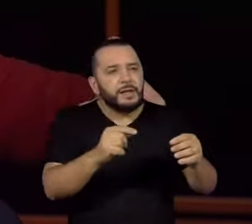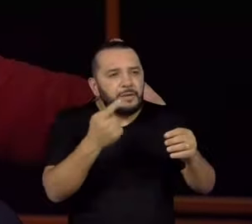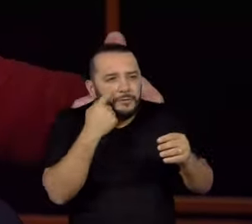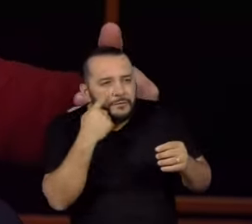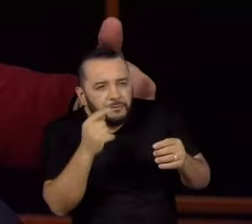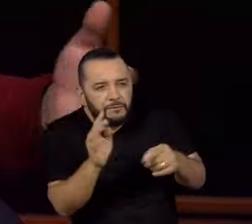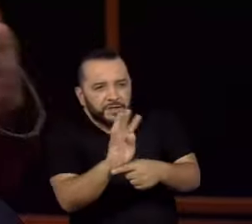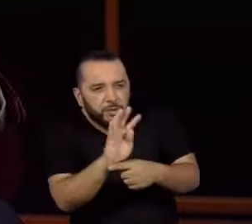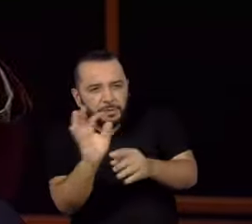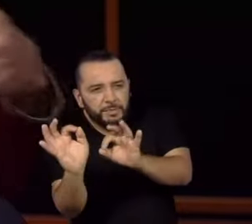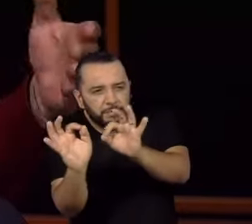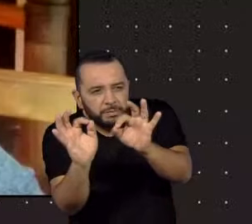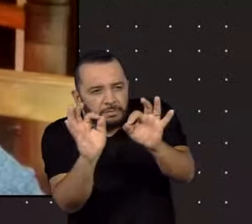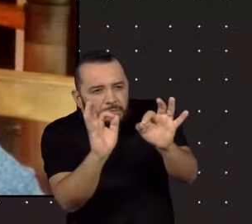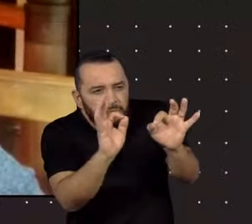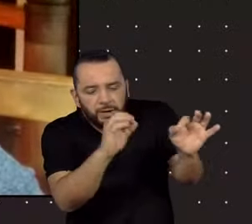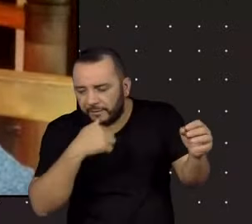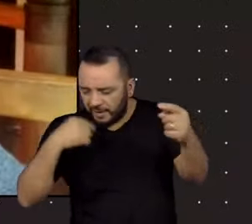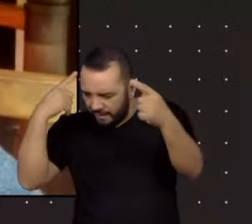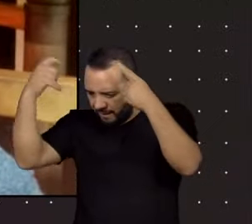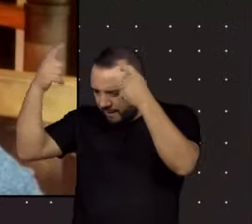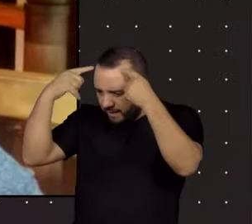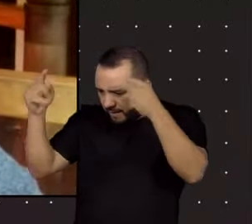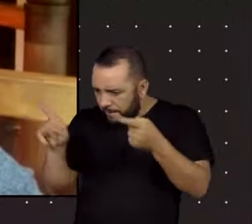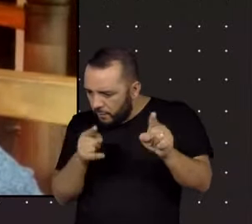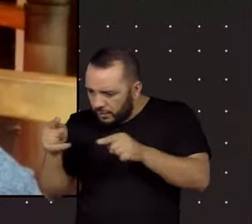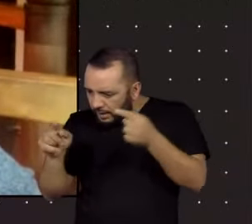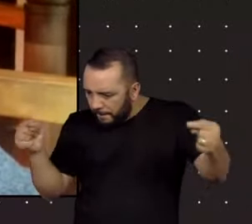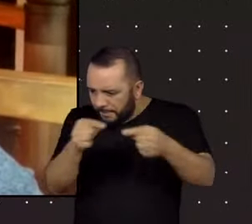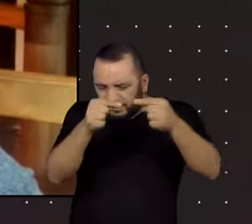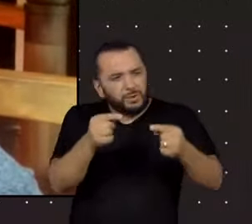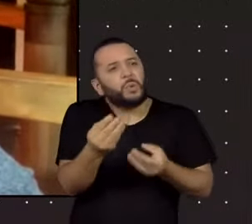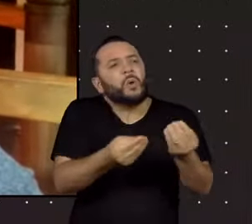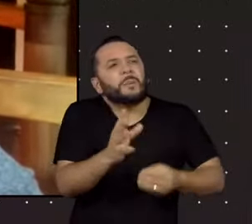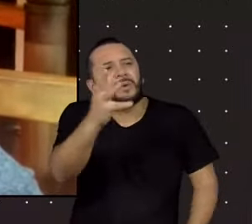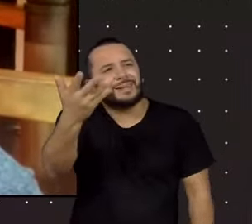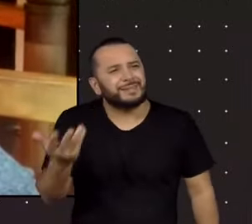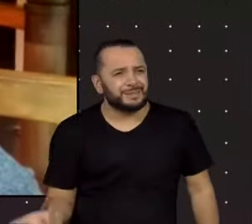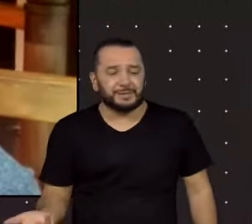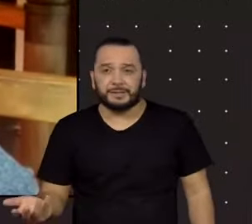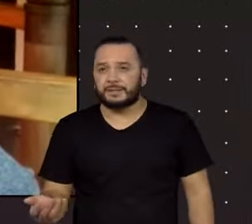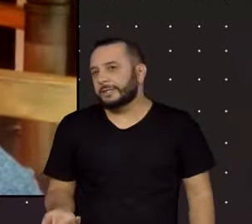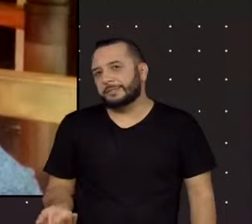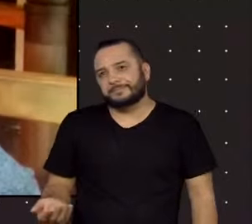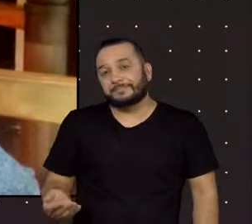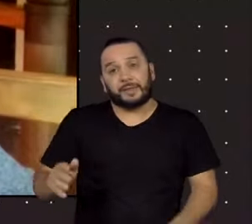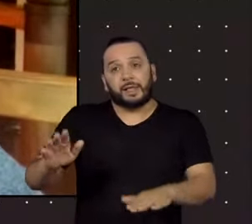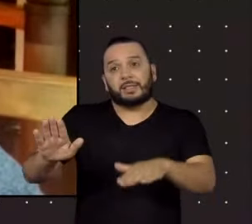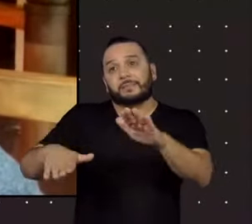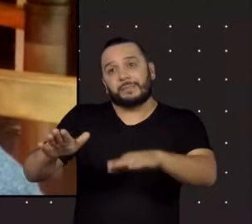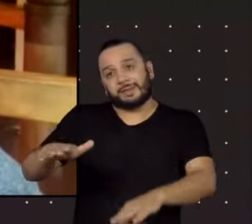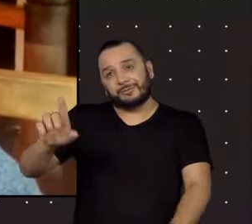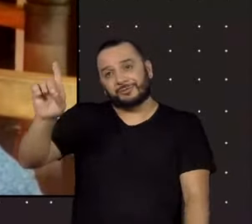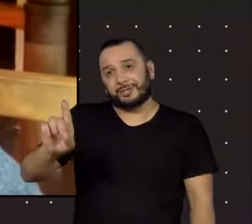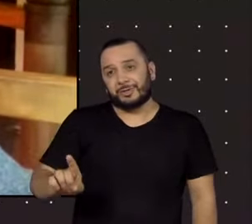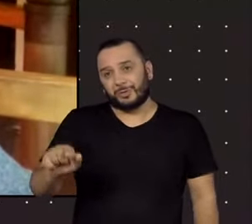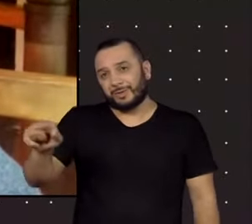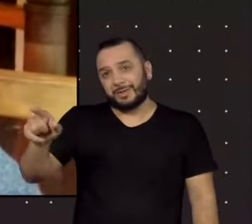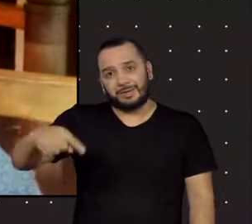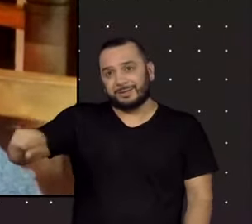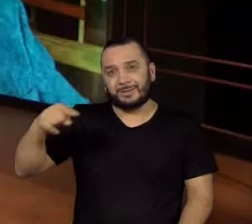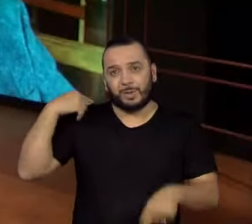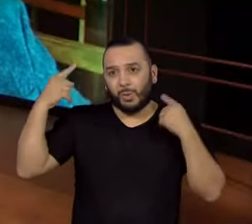durante o processo? Como é que acontece isso? Olha, acontece de acordo com os pirados dos diretores, né? Isso é